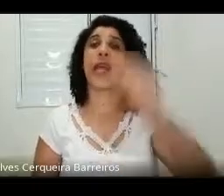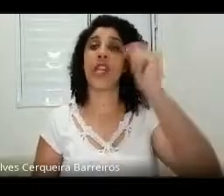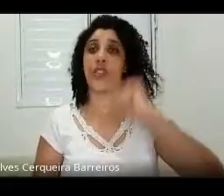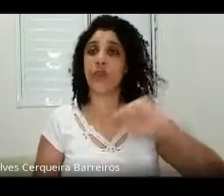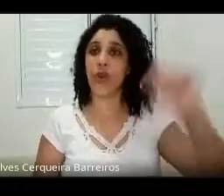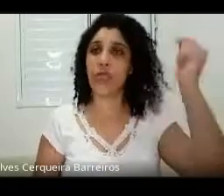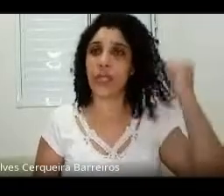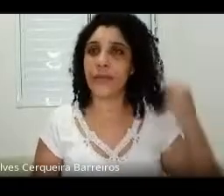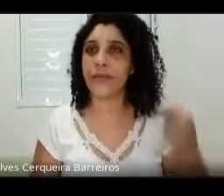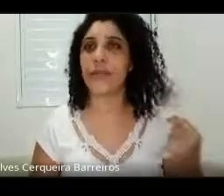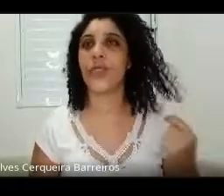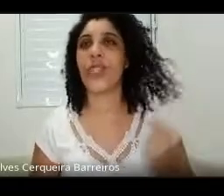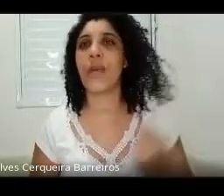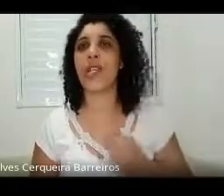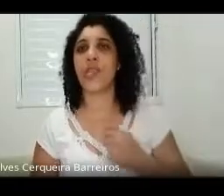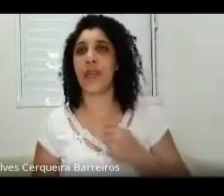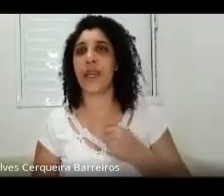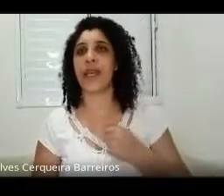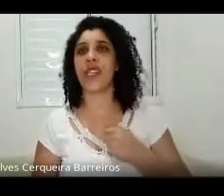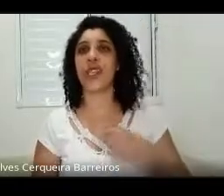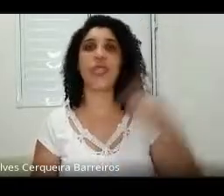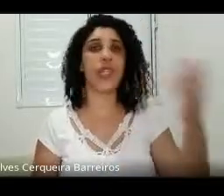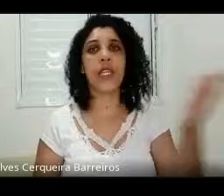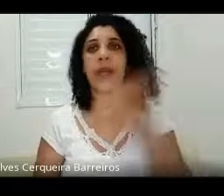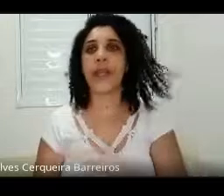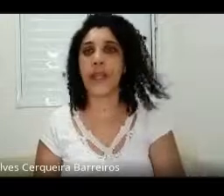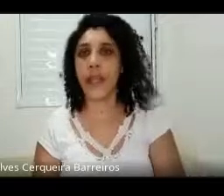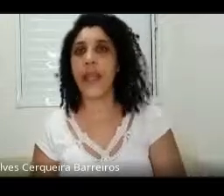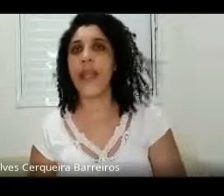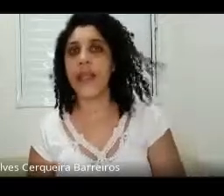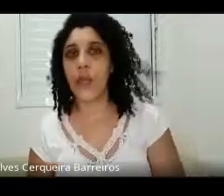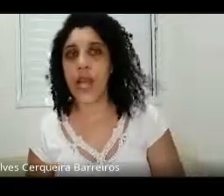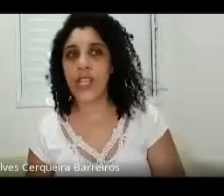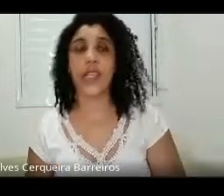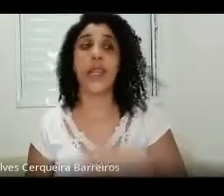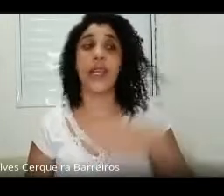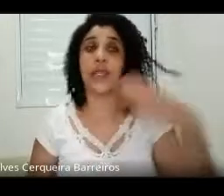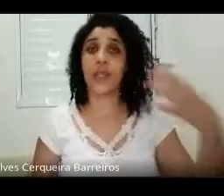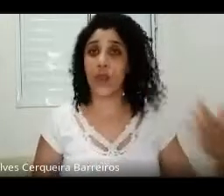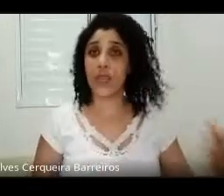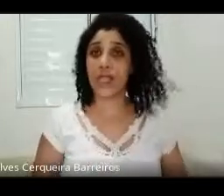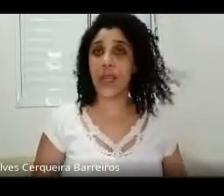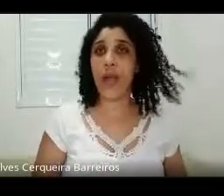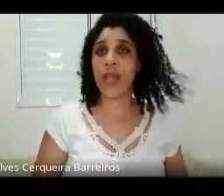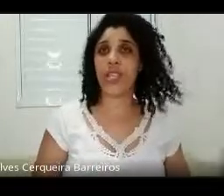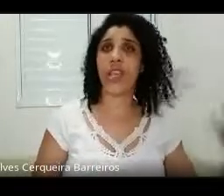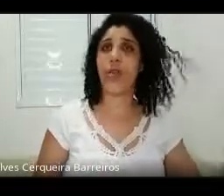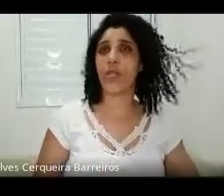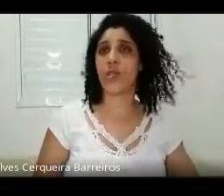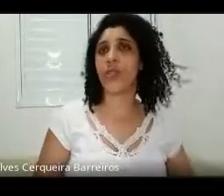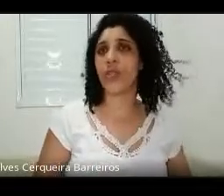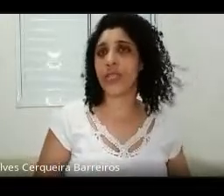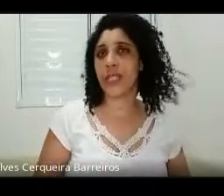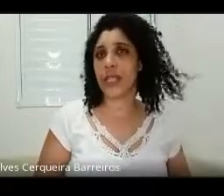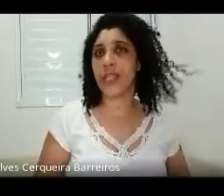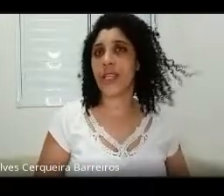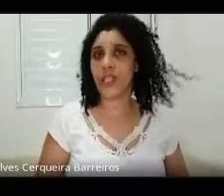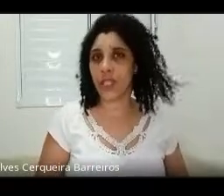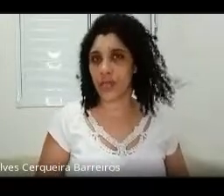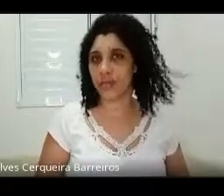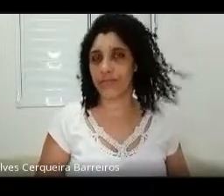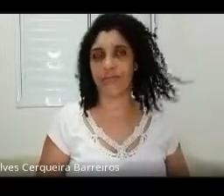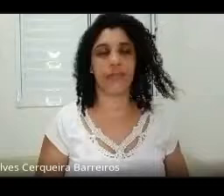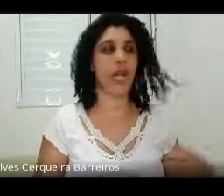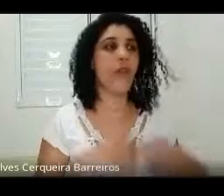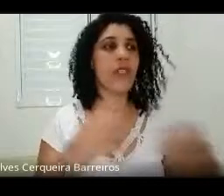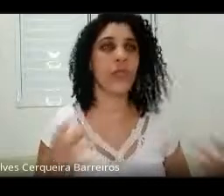restrito. Aí a gente volta justamente para aquela questão de língua e linguagem. Se fosse linguagem, realmente o conteúdo seria